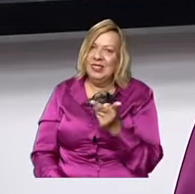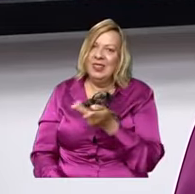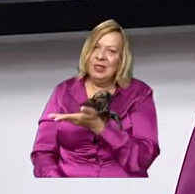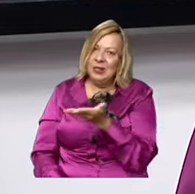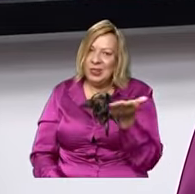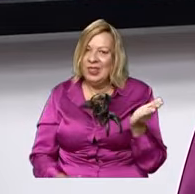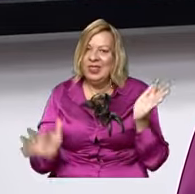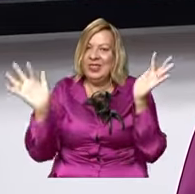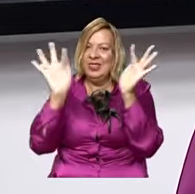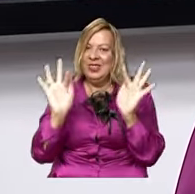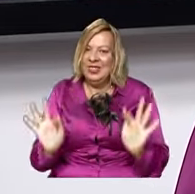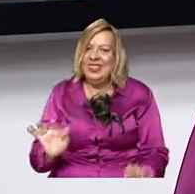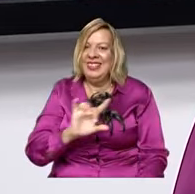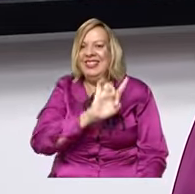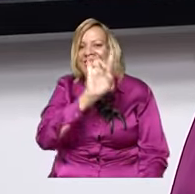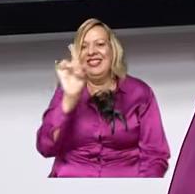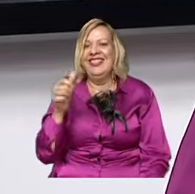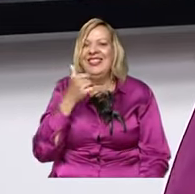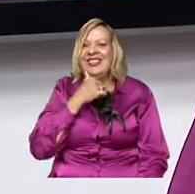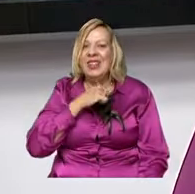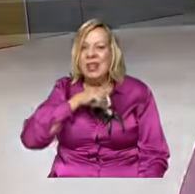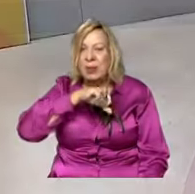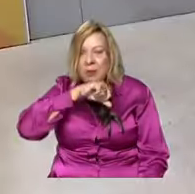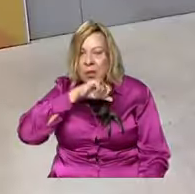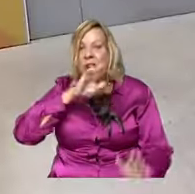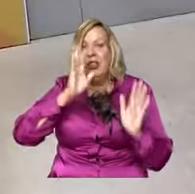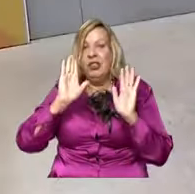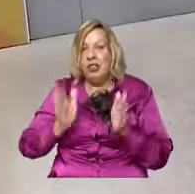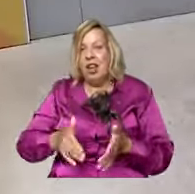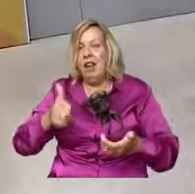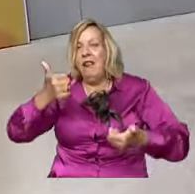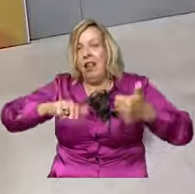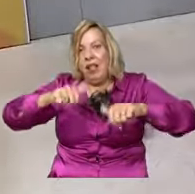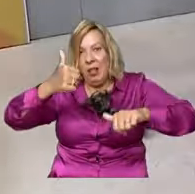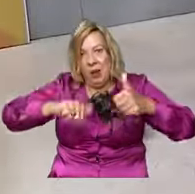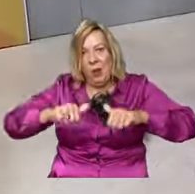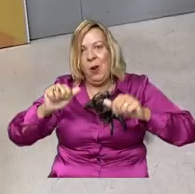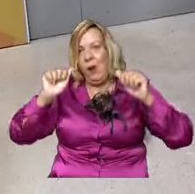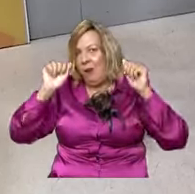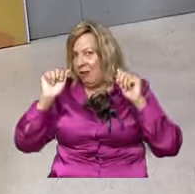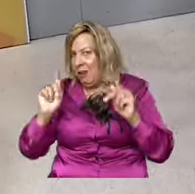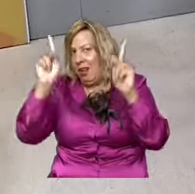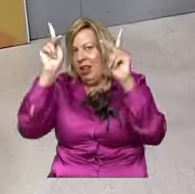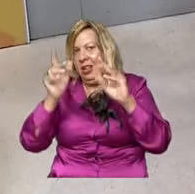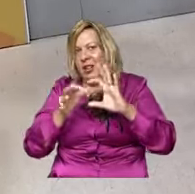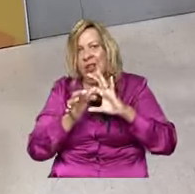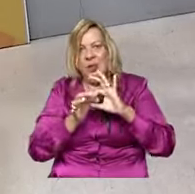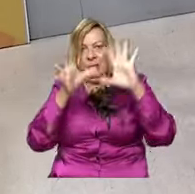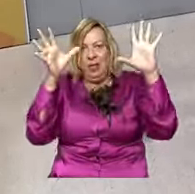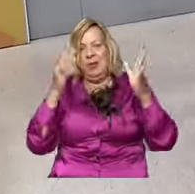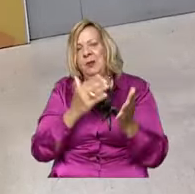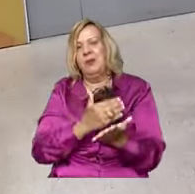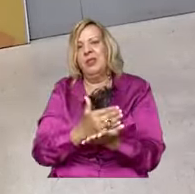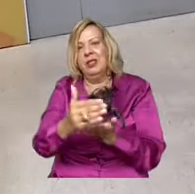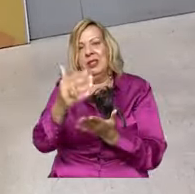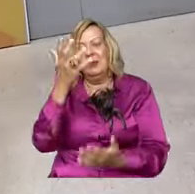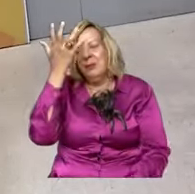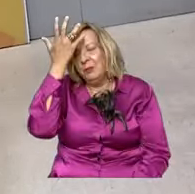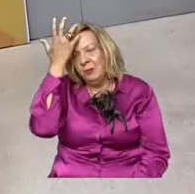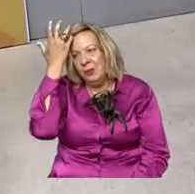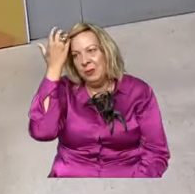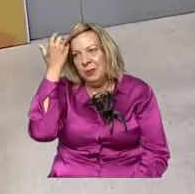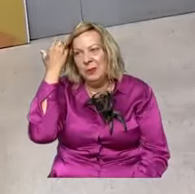Feliz Dia das Mães. Está autorizado, sim. Pode começar. Muito bom. Obrigado. Simbora, então, começar esse domingão, Dia das Mães, com muito